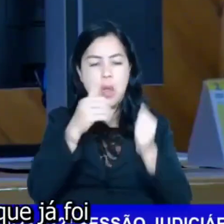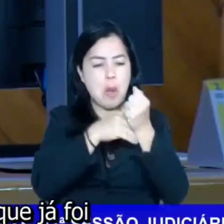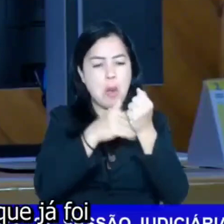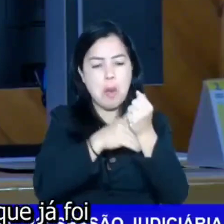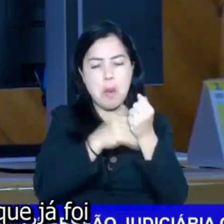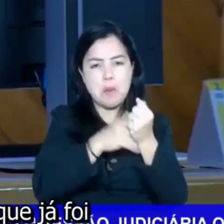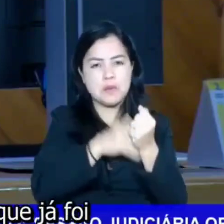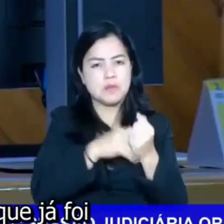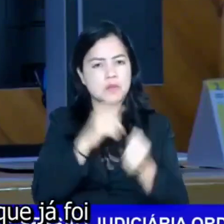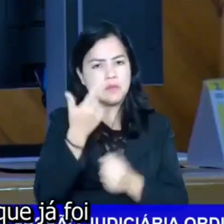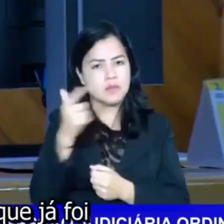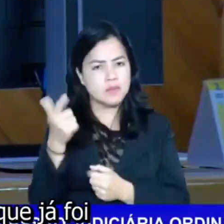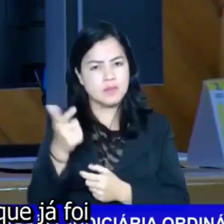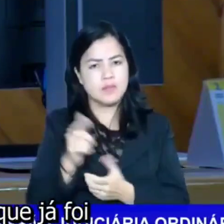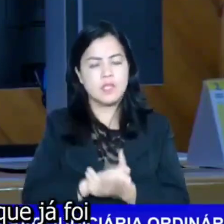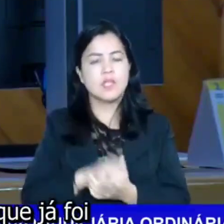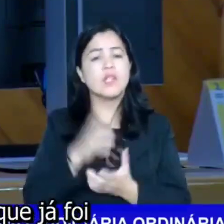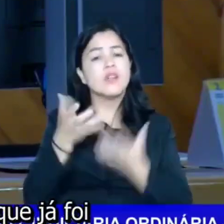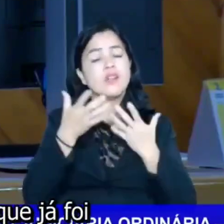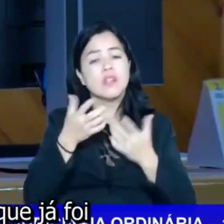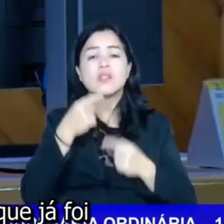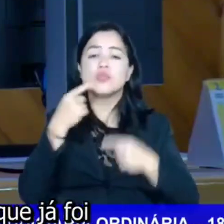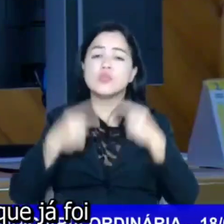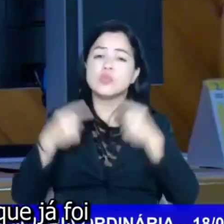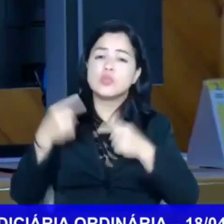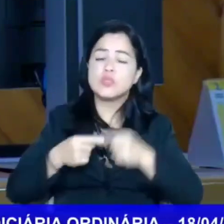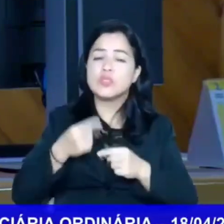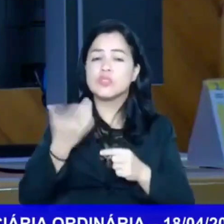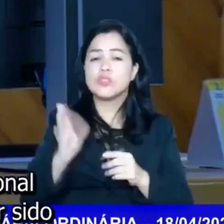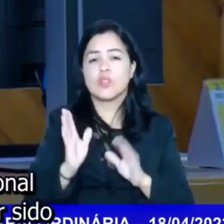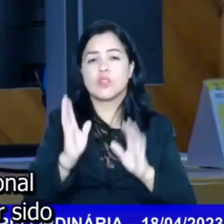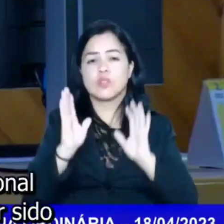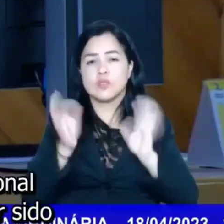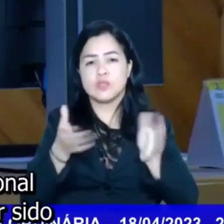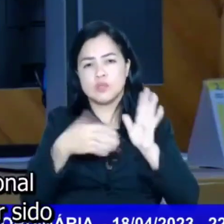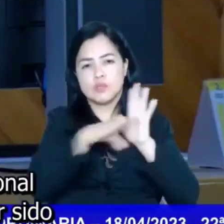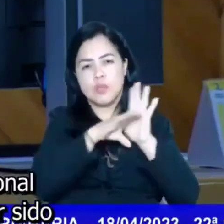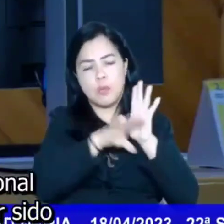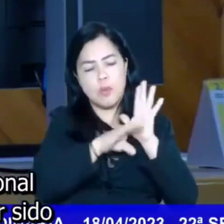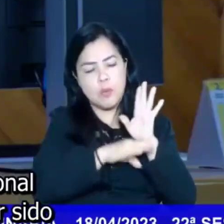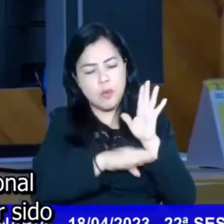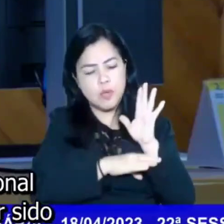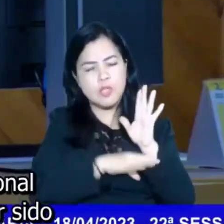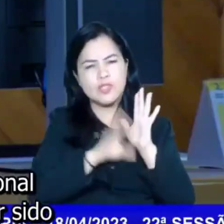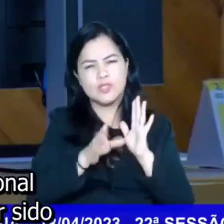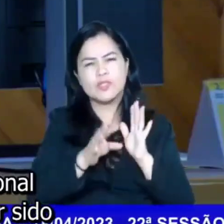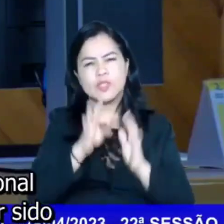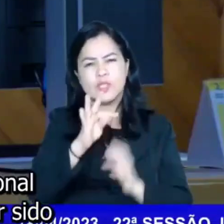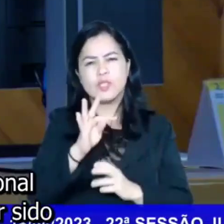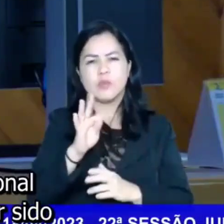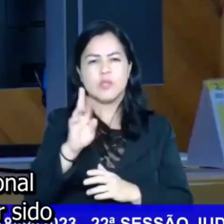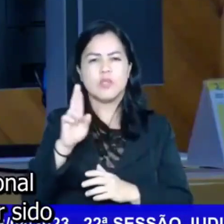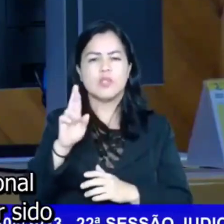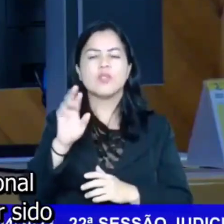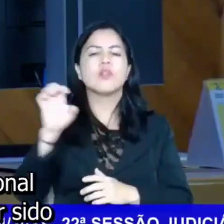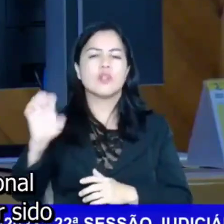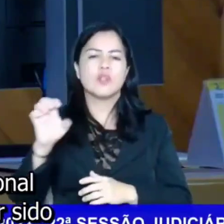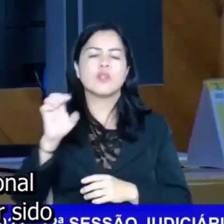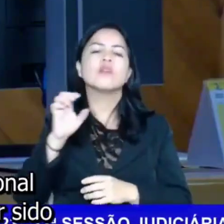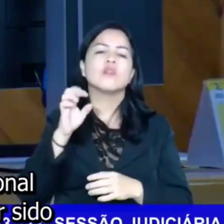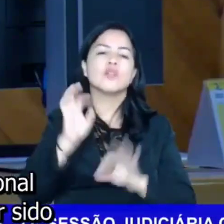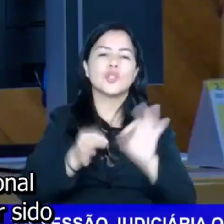O que ele quer aqui é rediscutir uma matéria que já foi muito bem abordada pelo Tribunal Regional Eleitoral. Então,